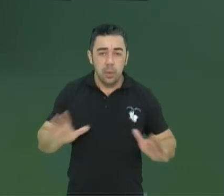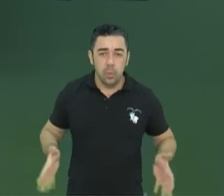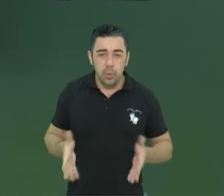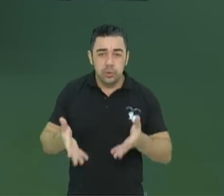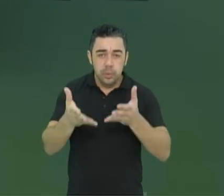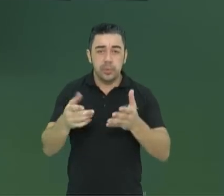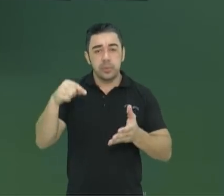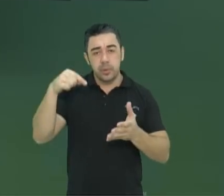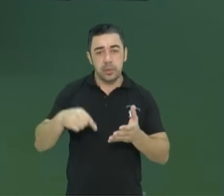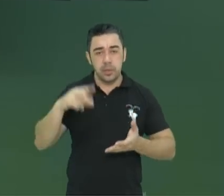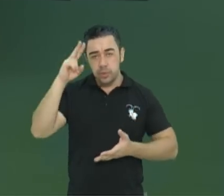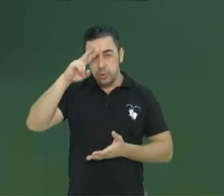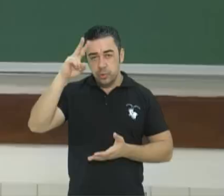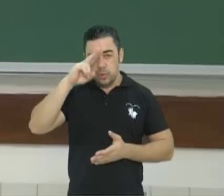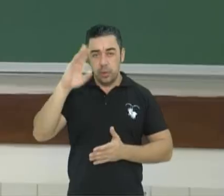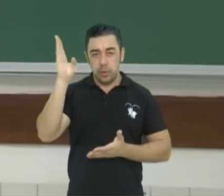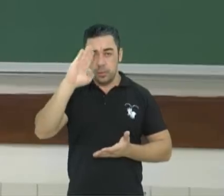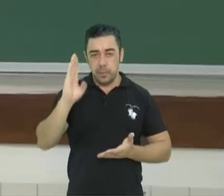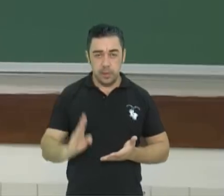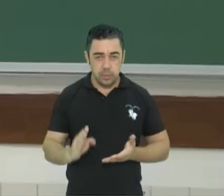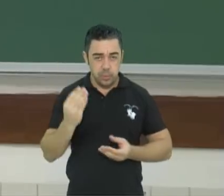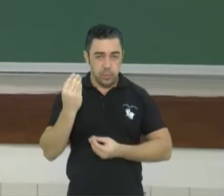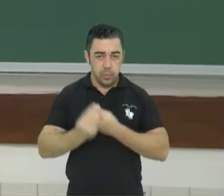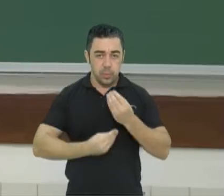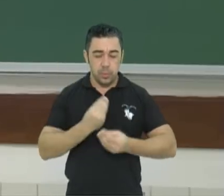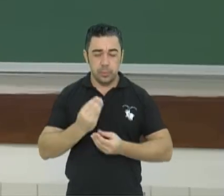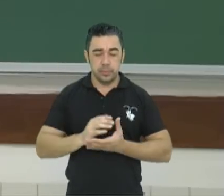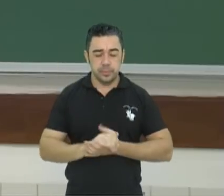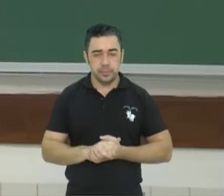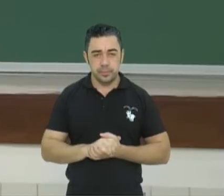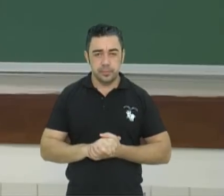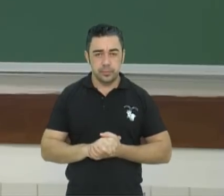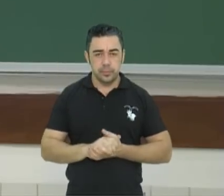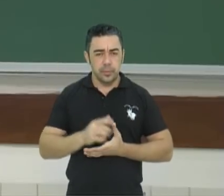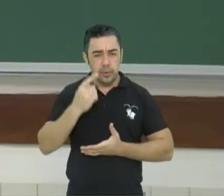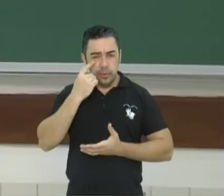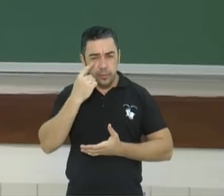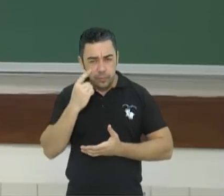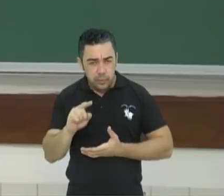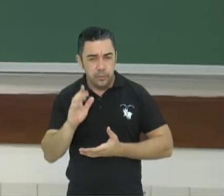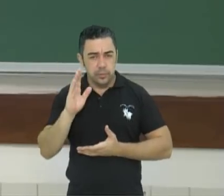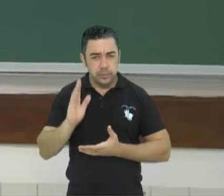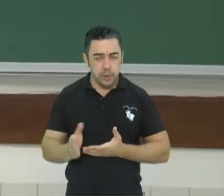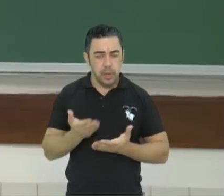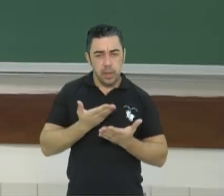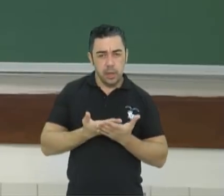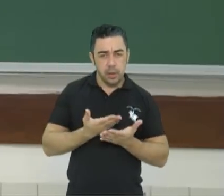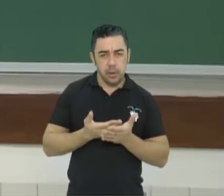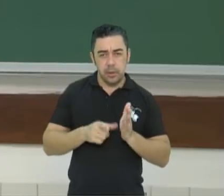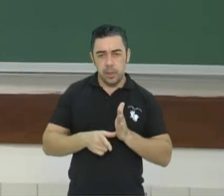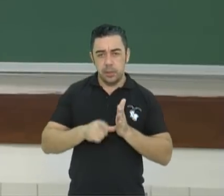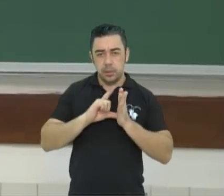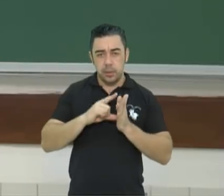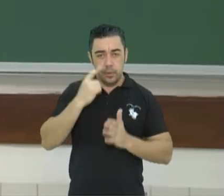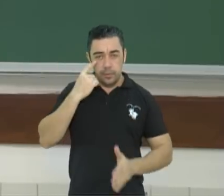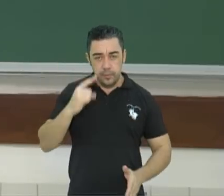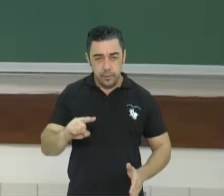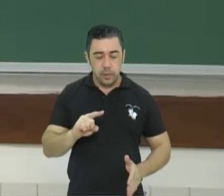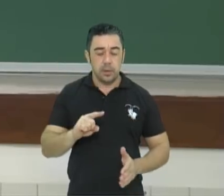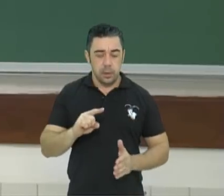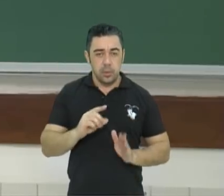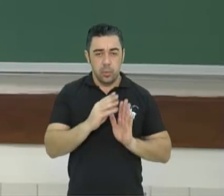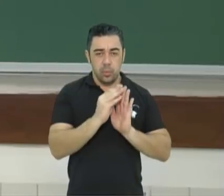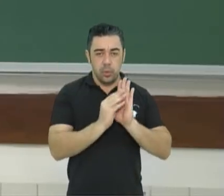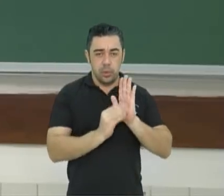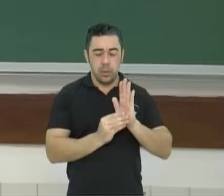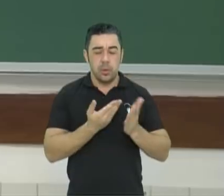na história do Brasil, trouxeram para a história do Brasil. Então, o que a gente já fez na aula anterior? Vamos retomar aqui alguns conteúdos